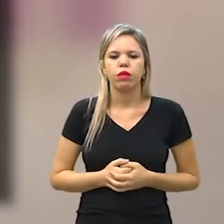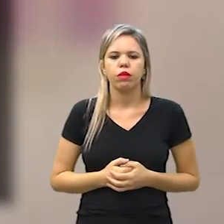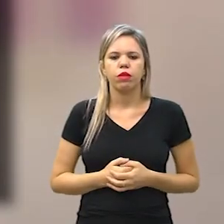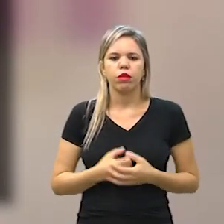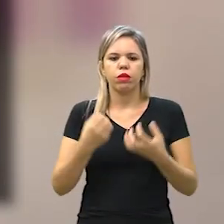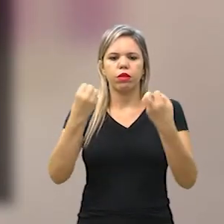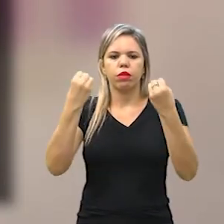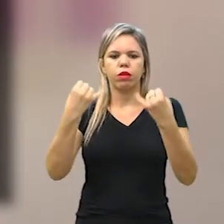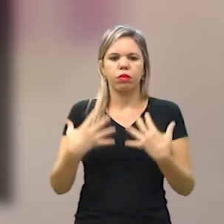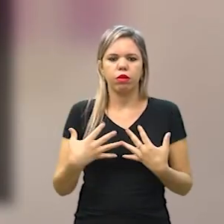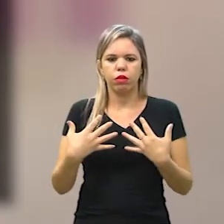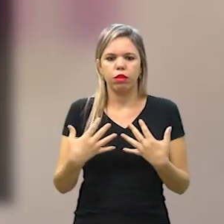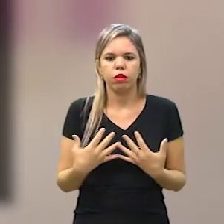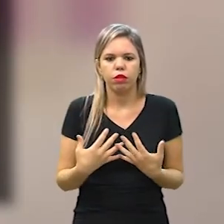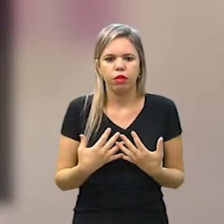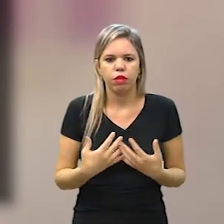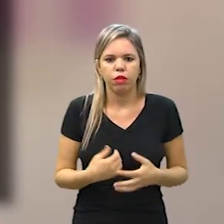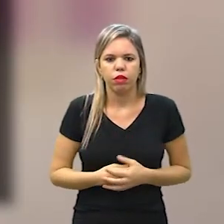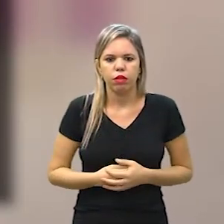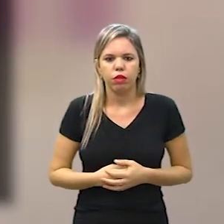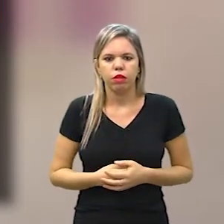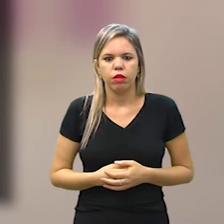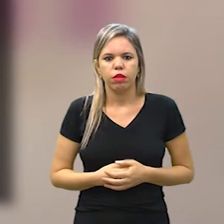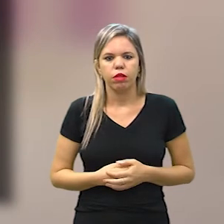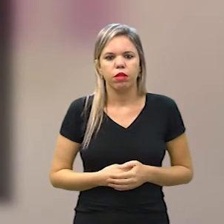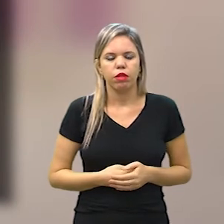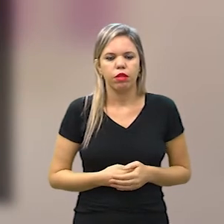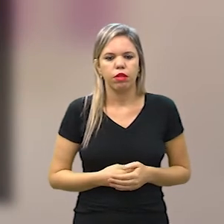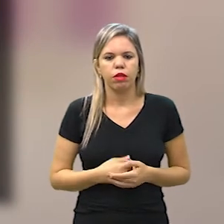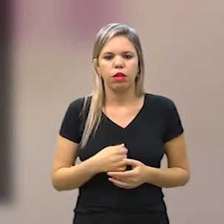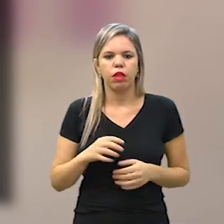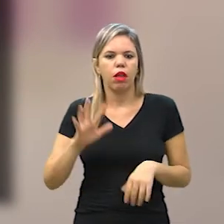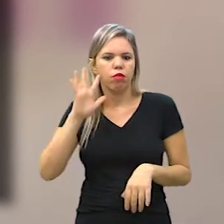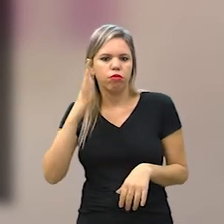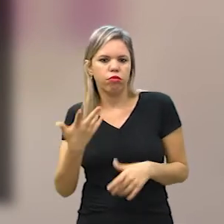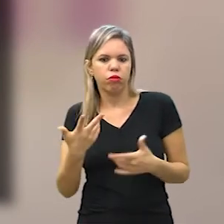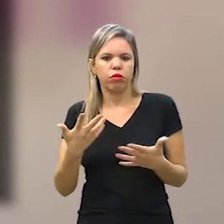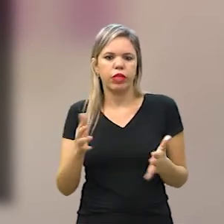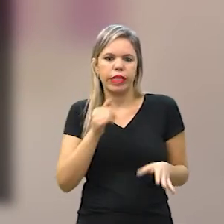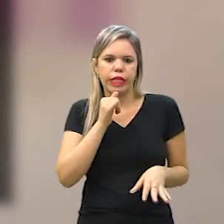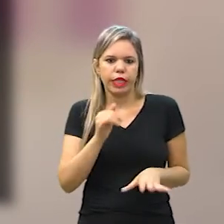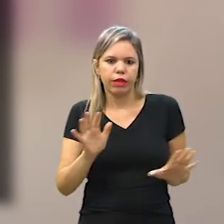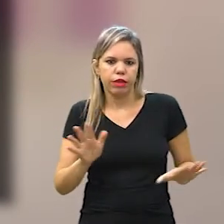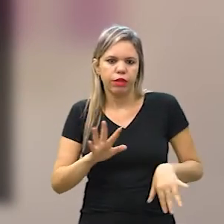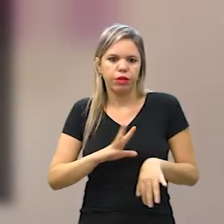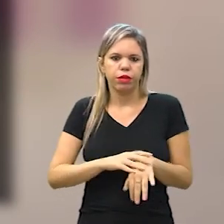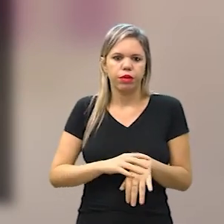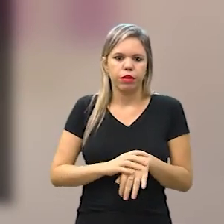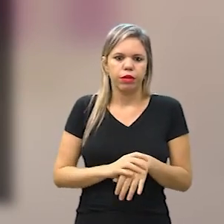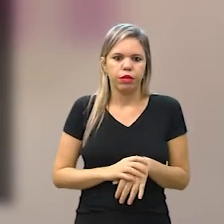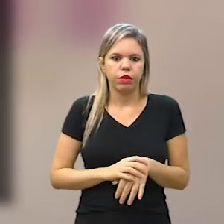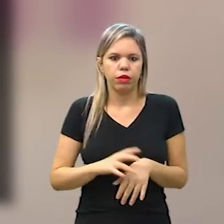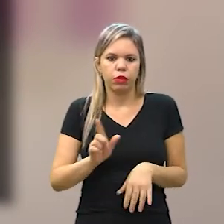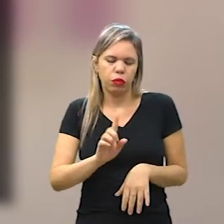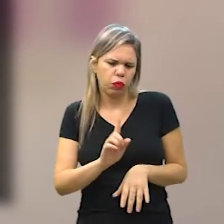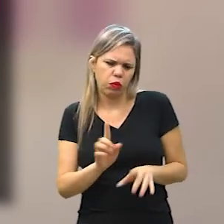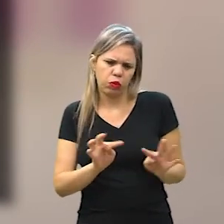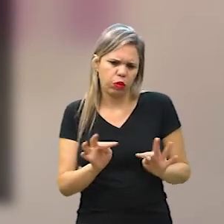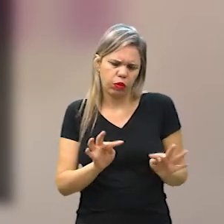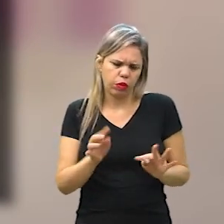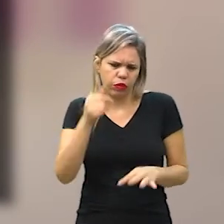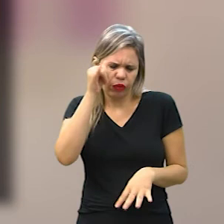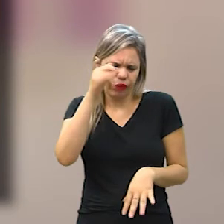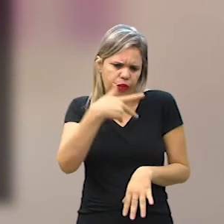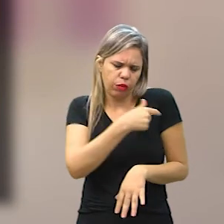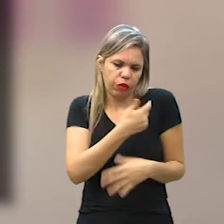Bom, eu expliquei, né, que todas as consequências, né, da doença e do não